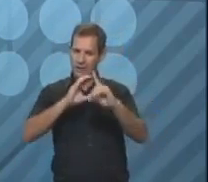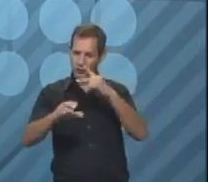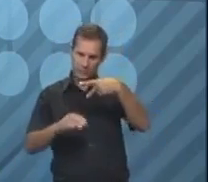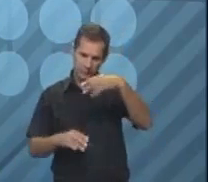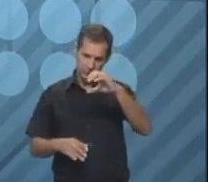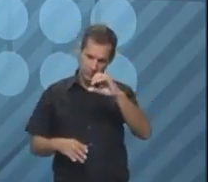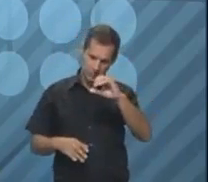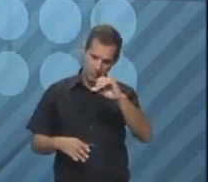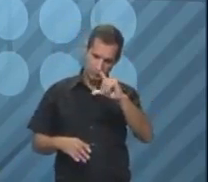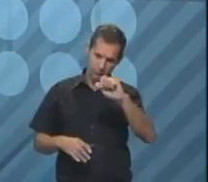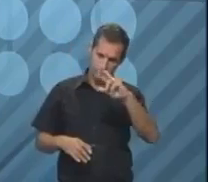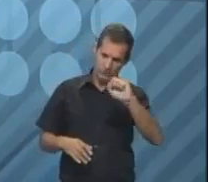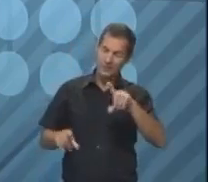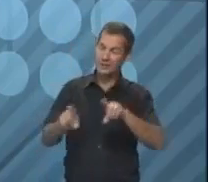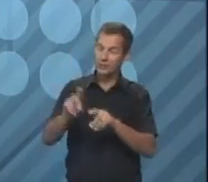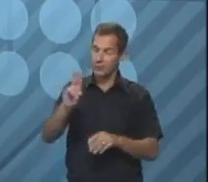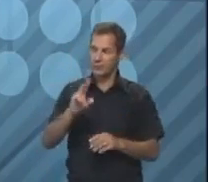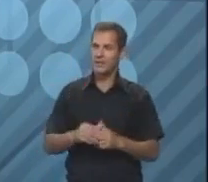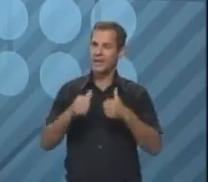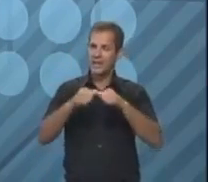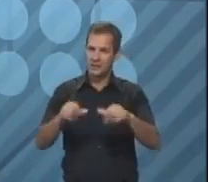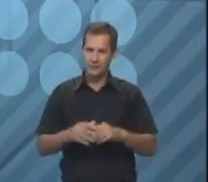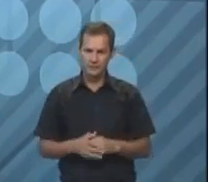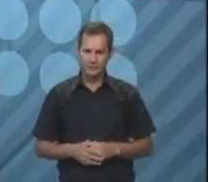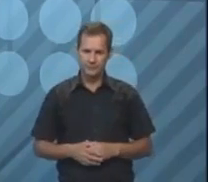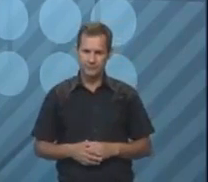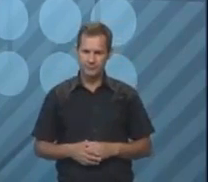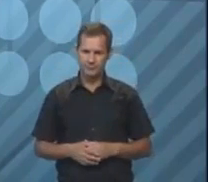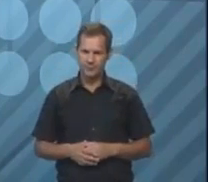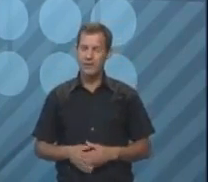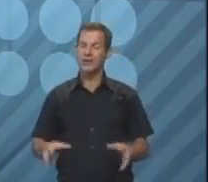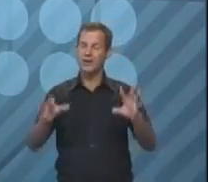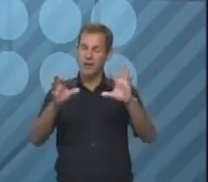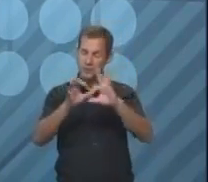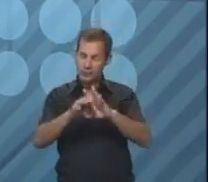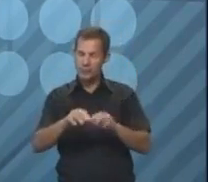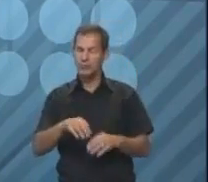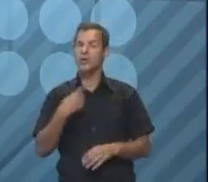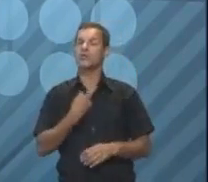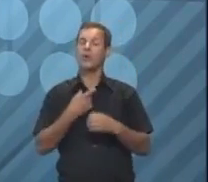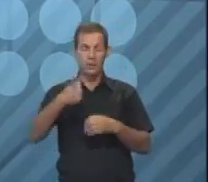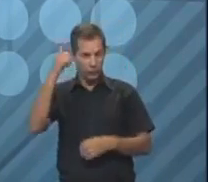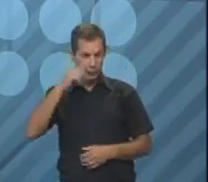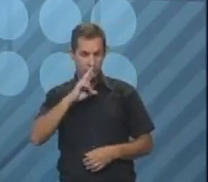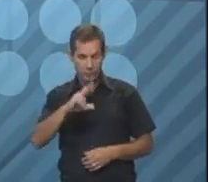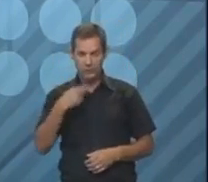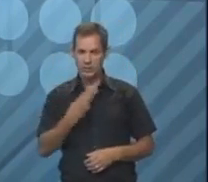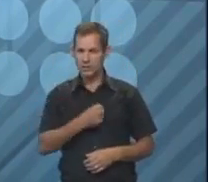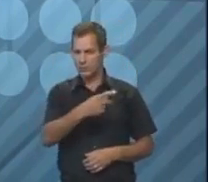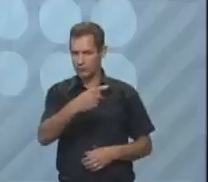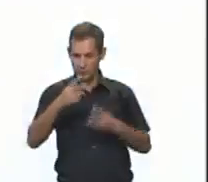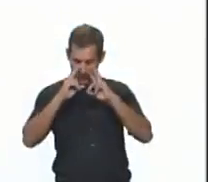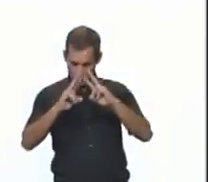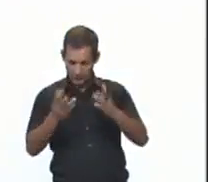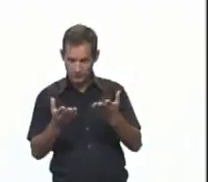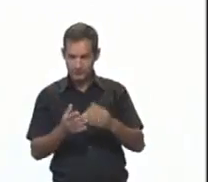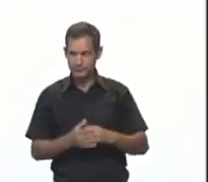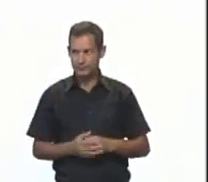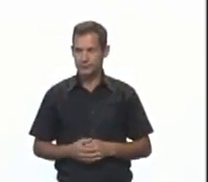coordenadas polares. E utilizando, então, essas relações, né, nós conseguimos resolver a nossa situação.